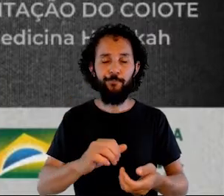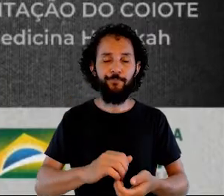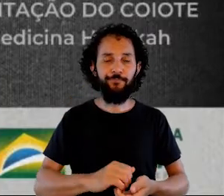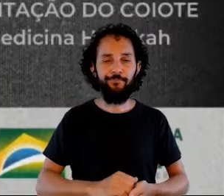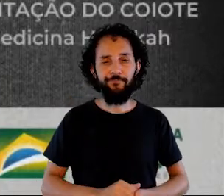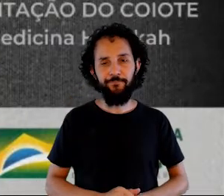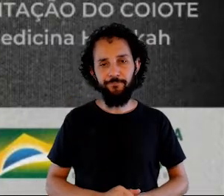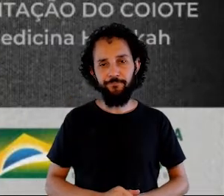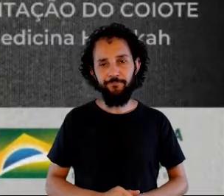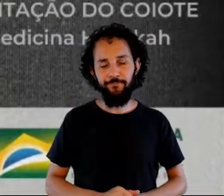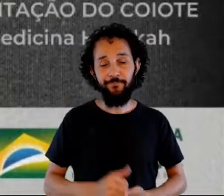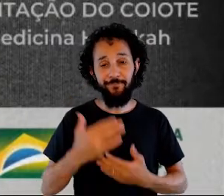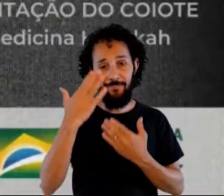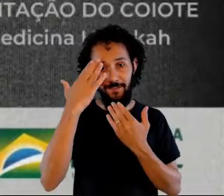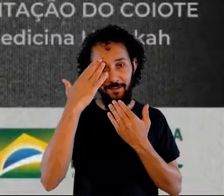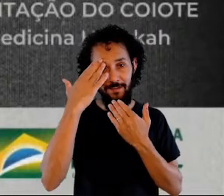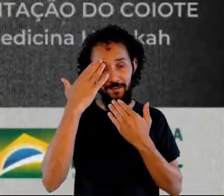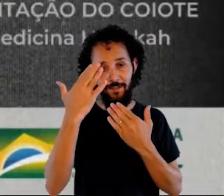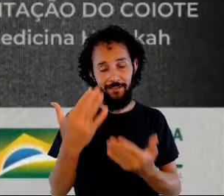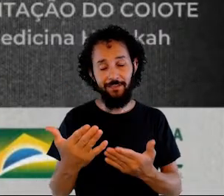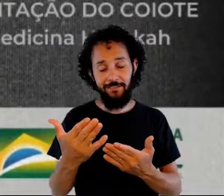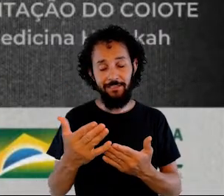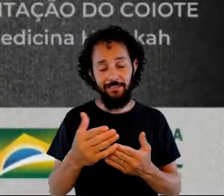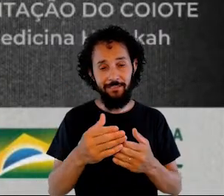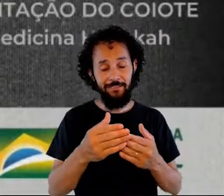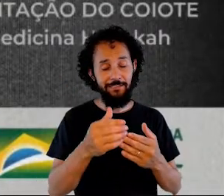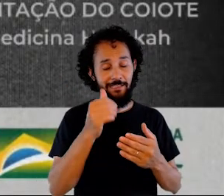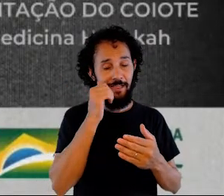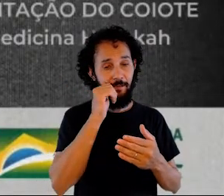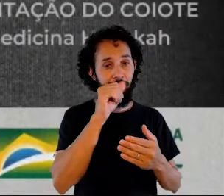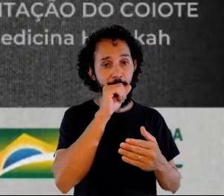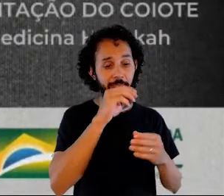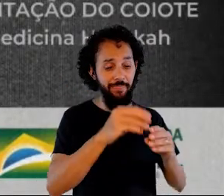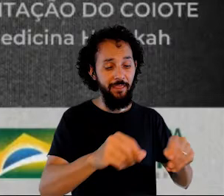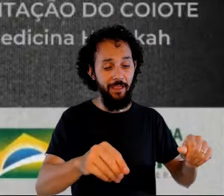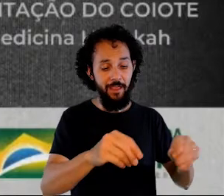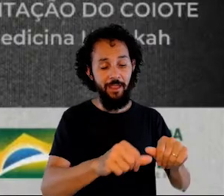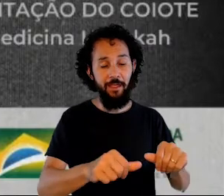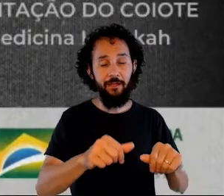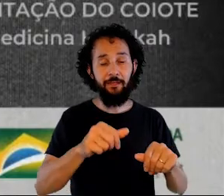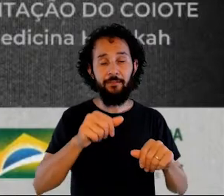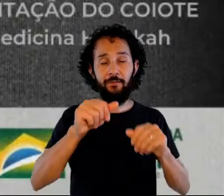Agradece Mãe Terra e Pai Céu.